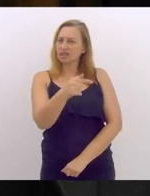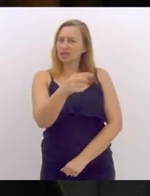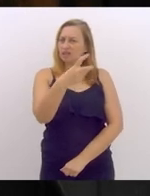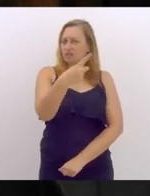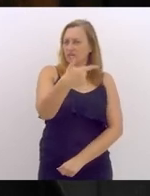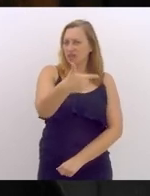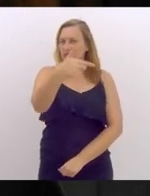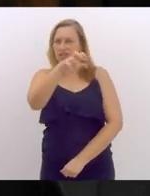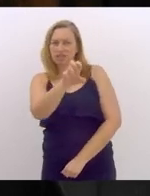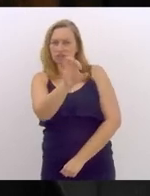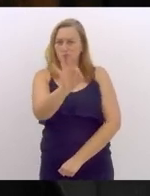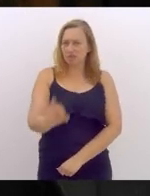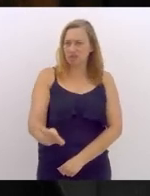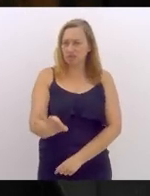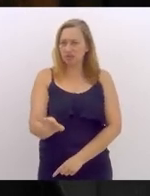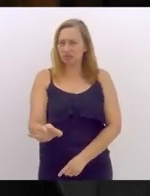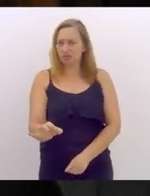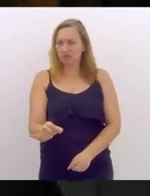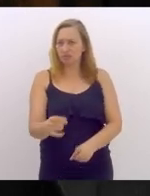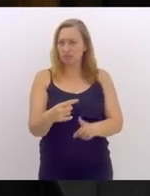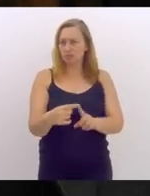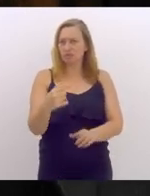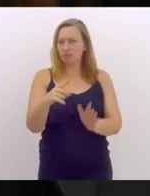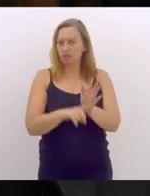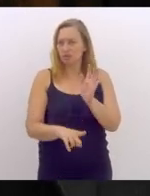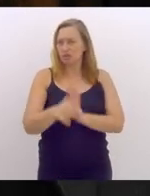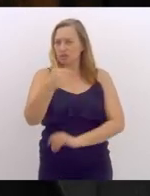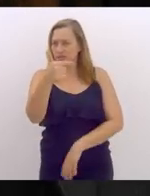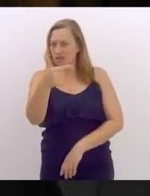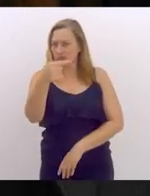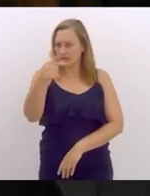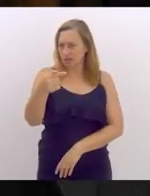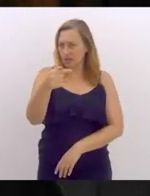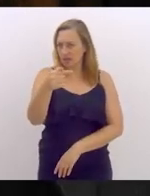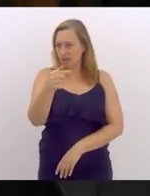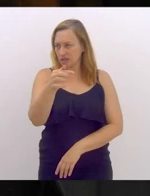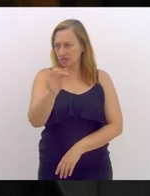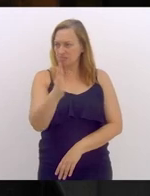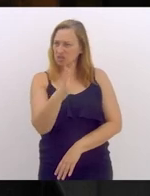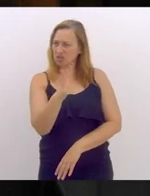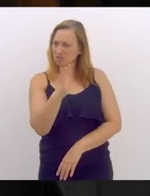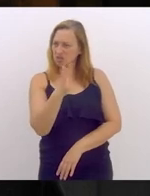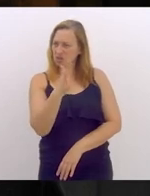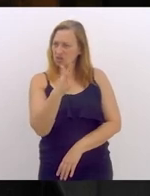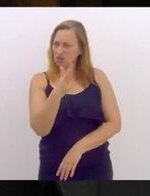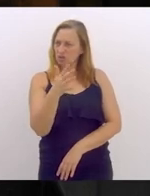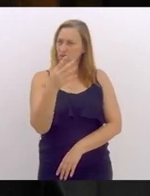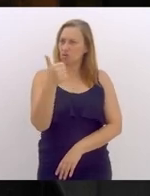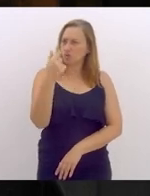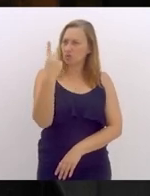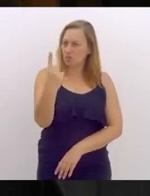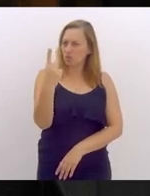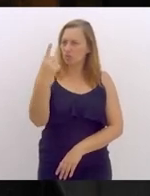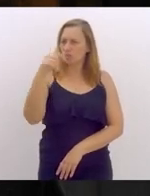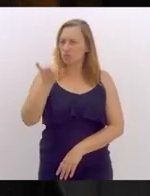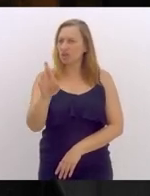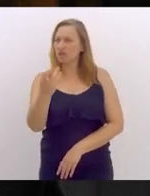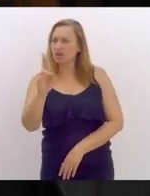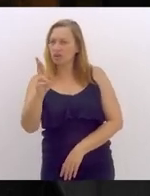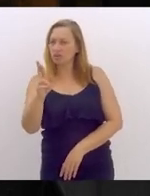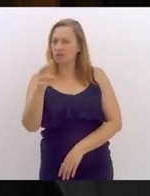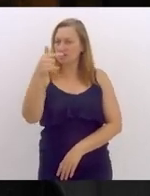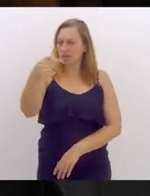25% de 7 vai dar aproximadamente 1 bilhão 750